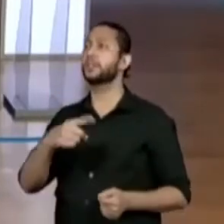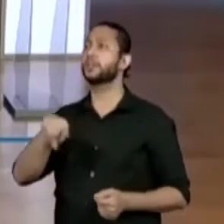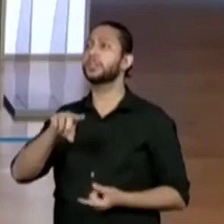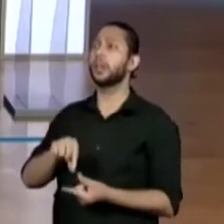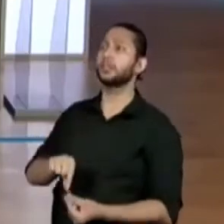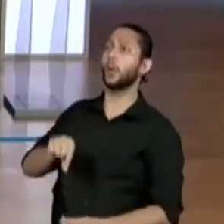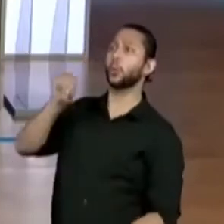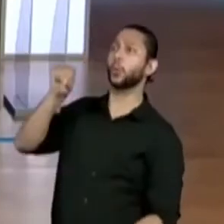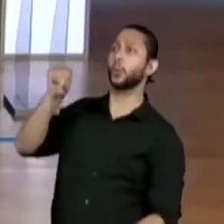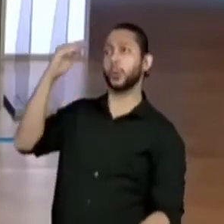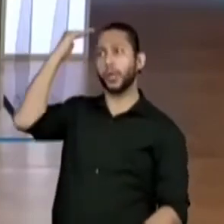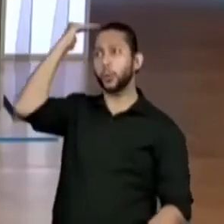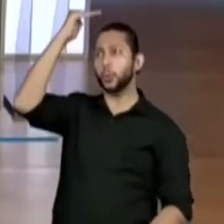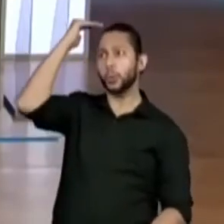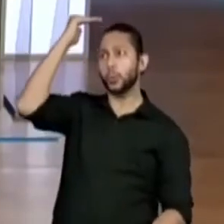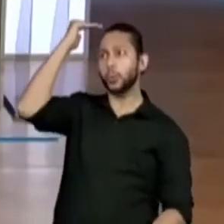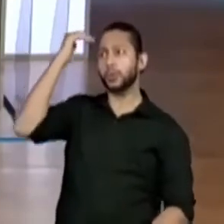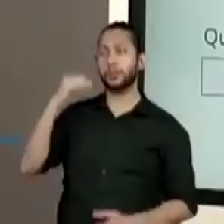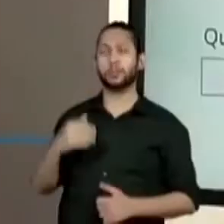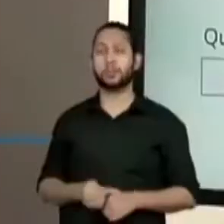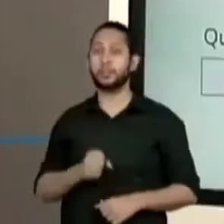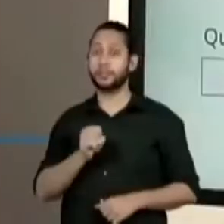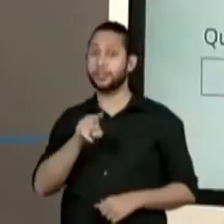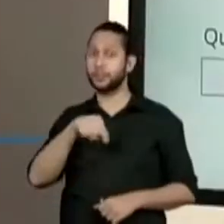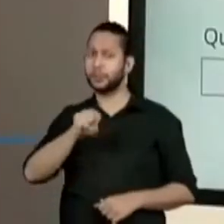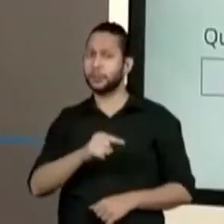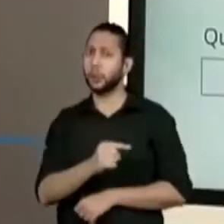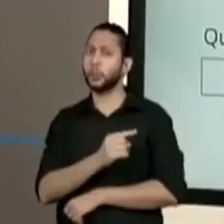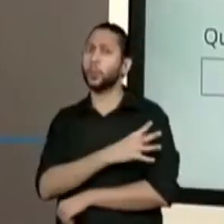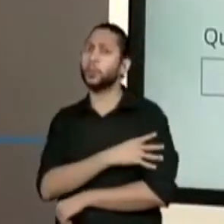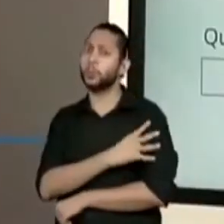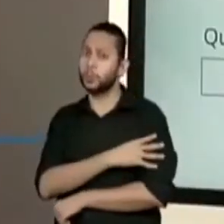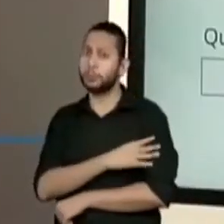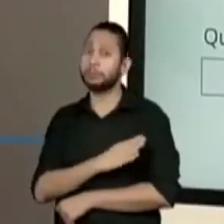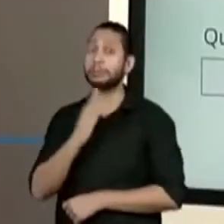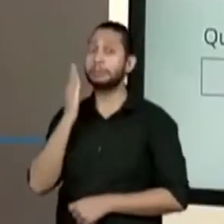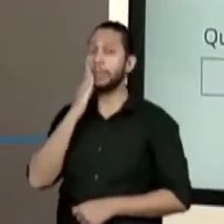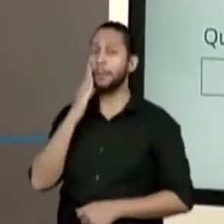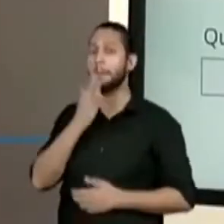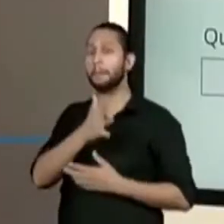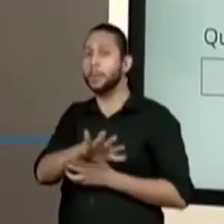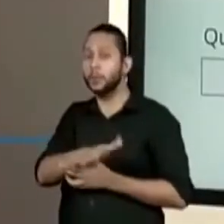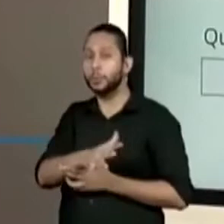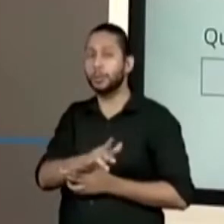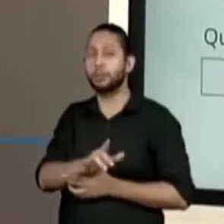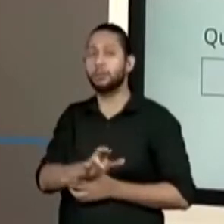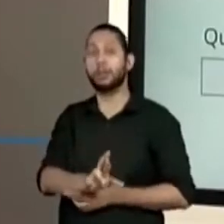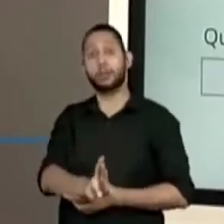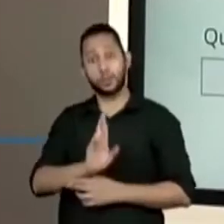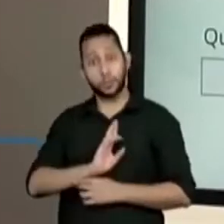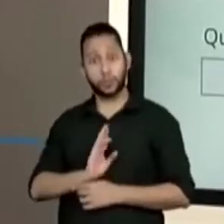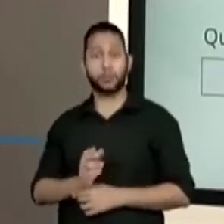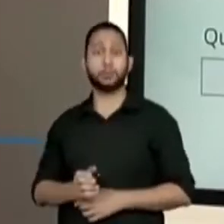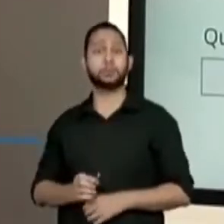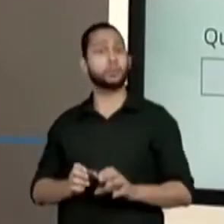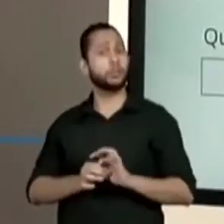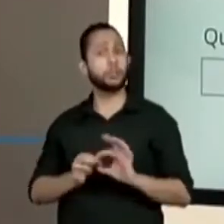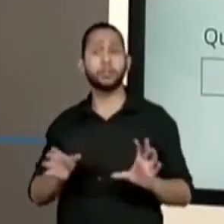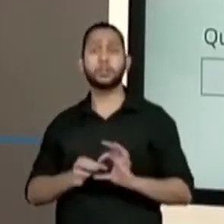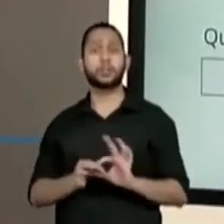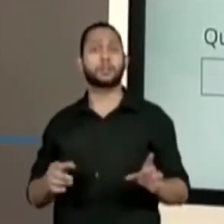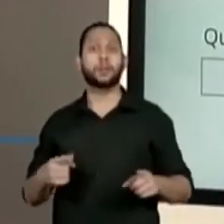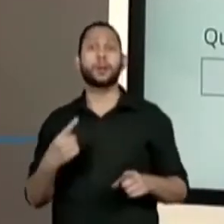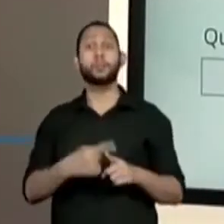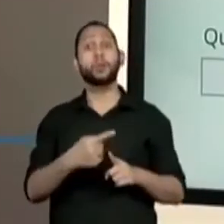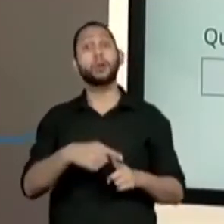vocês? Lembrando que se tiver algum aluno aí do quarto ano que saiba mais ou menos a sua altura, manda desse aluno, tá? Porque a gente vai utilizar essa